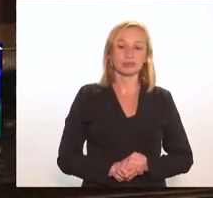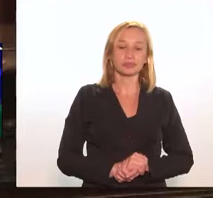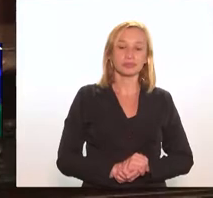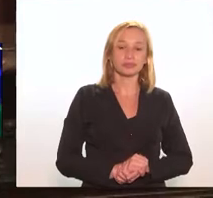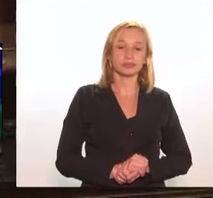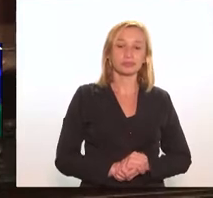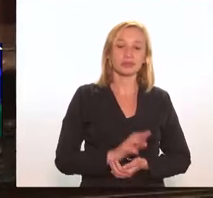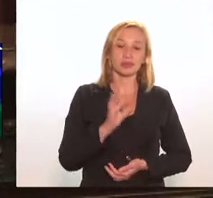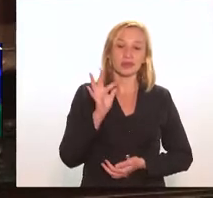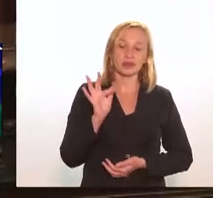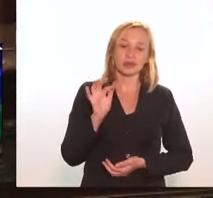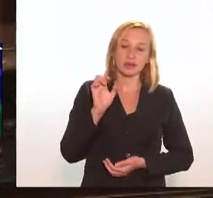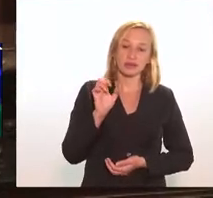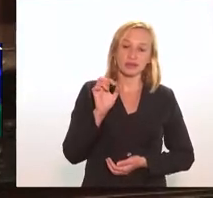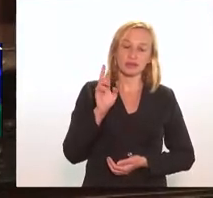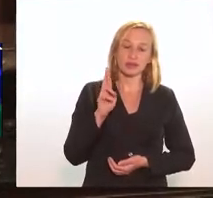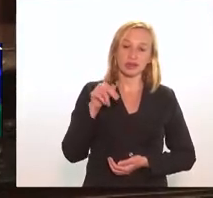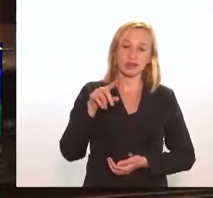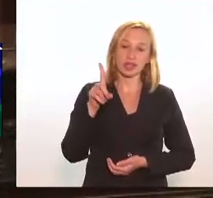de Fernando Pessoa,